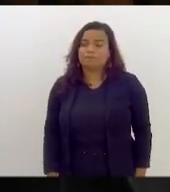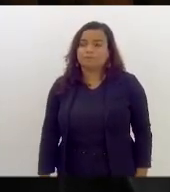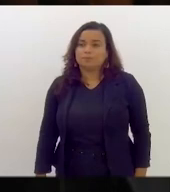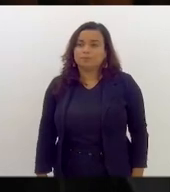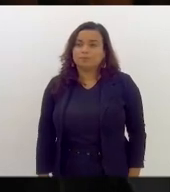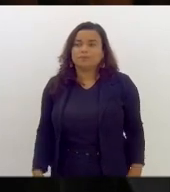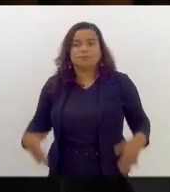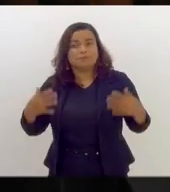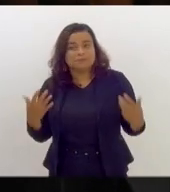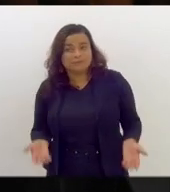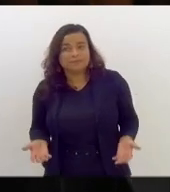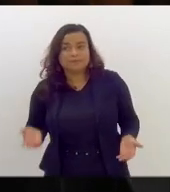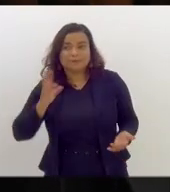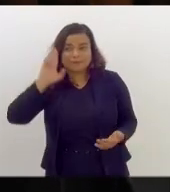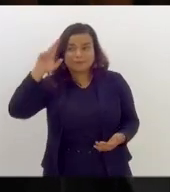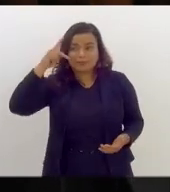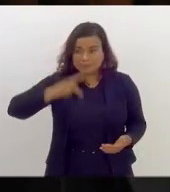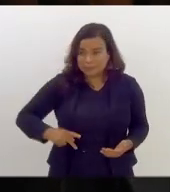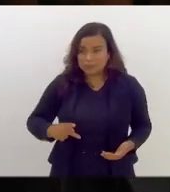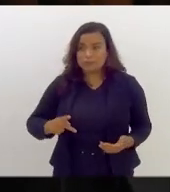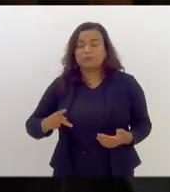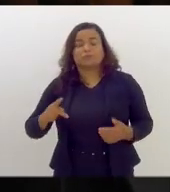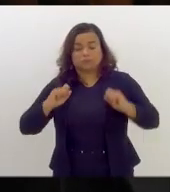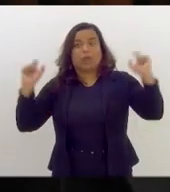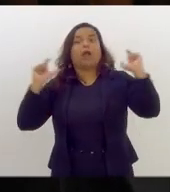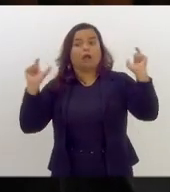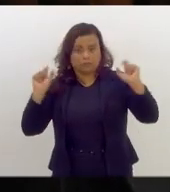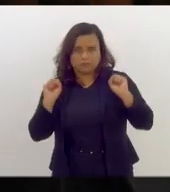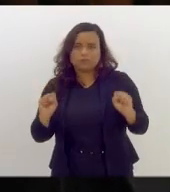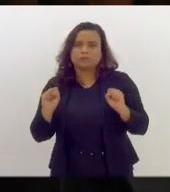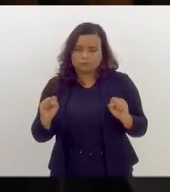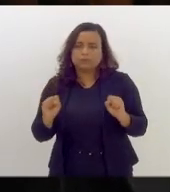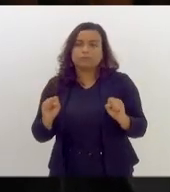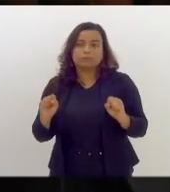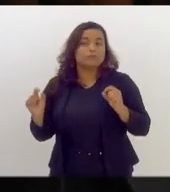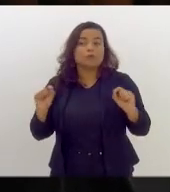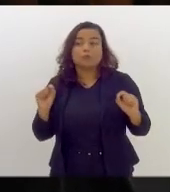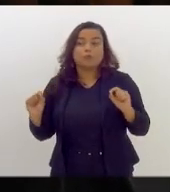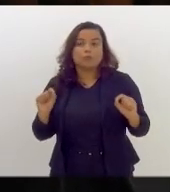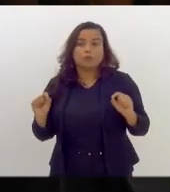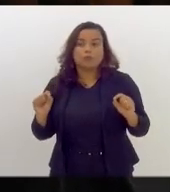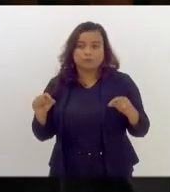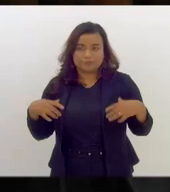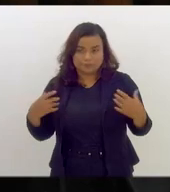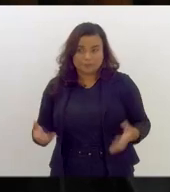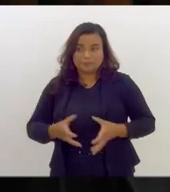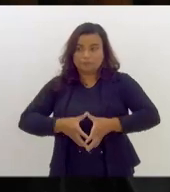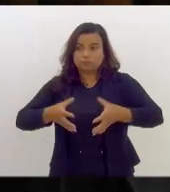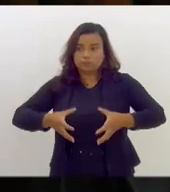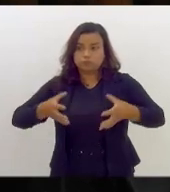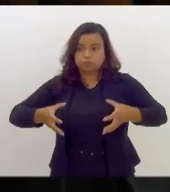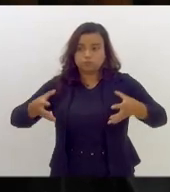E aí senhora Presidente paz me o populismo